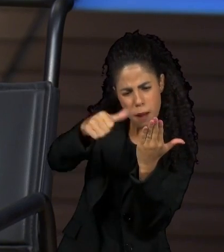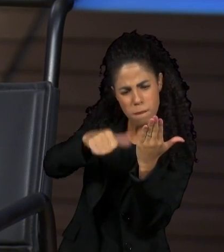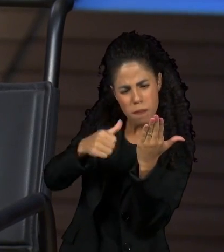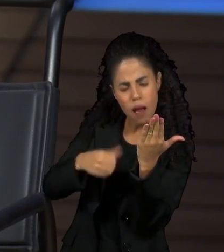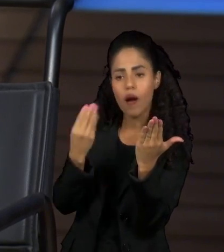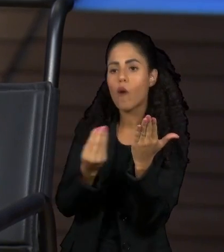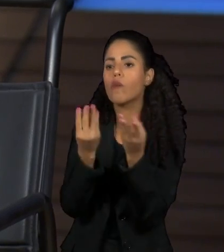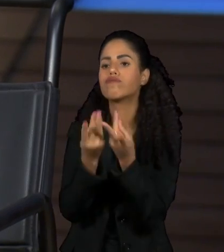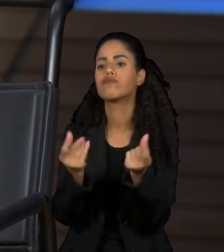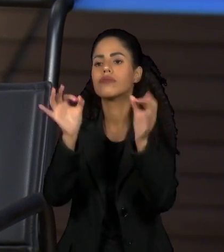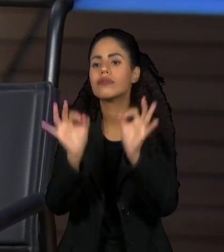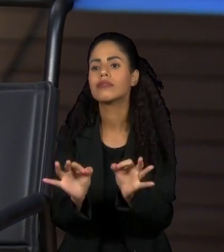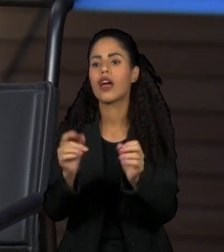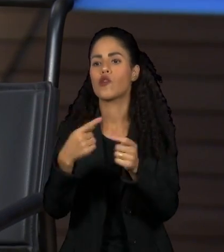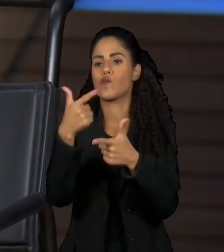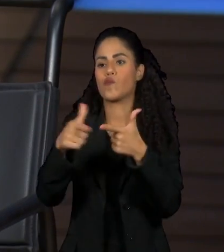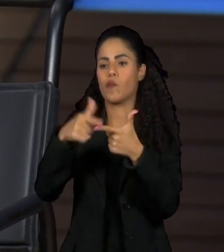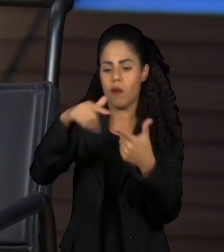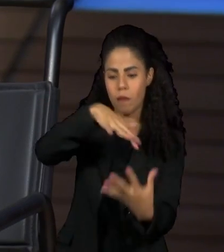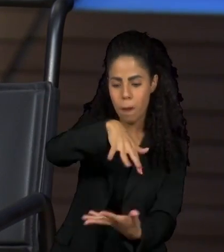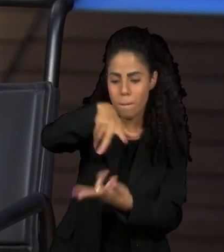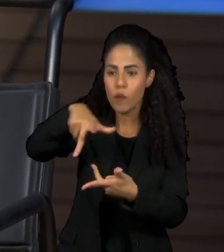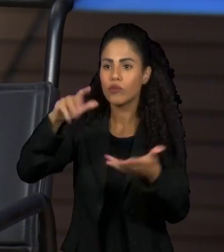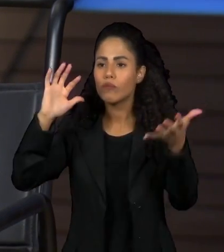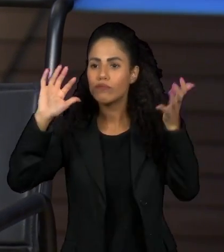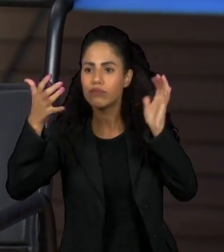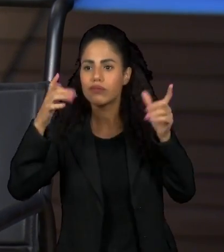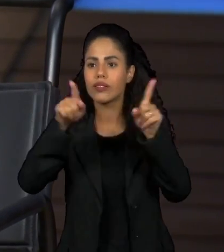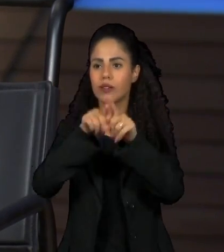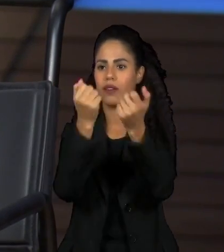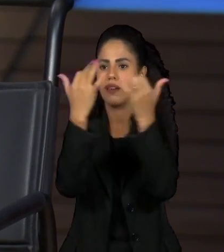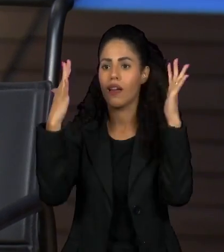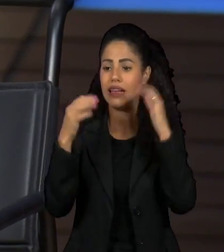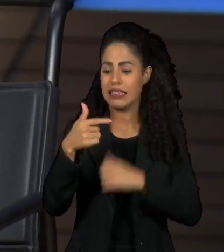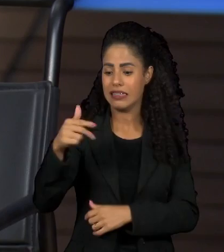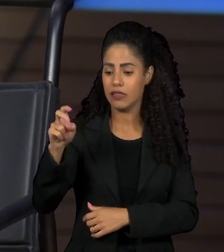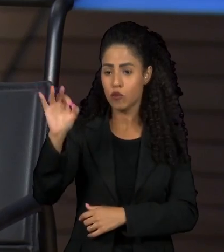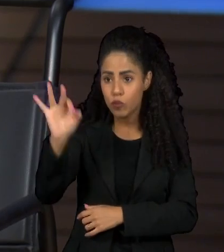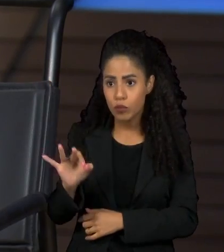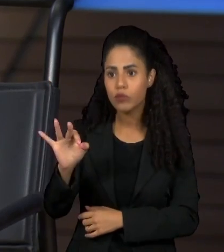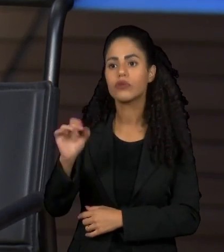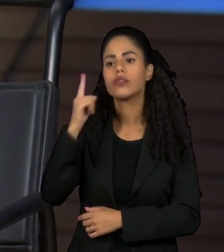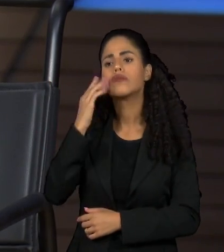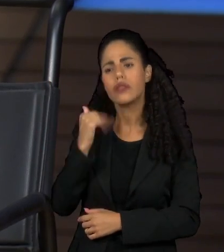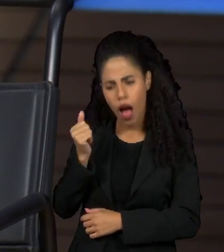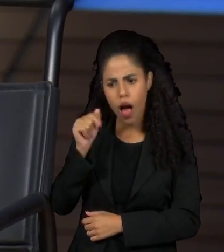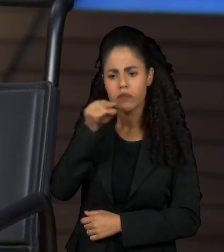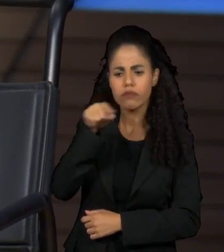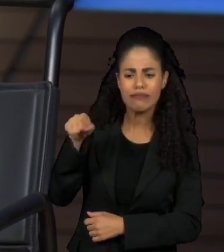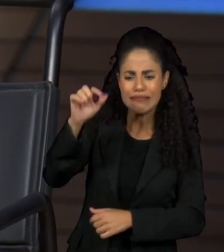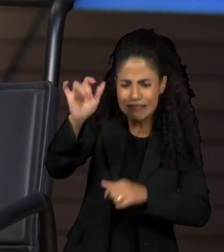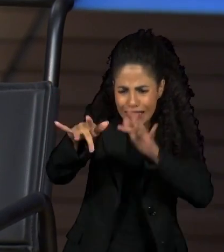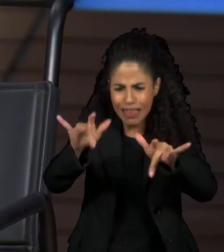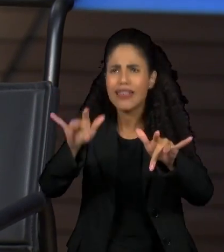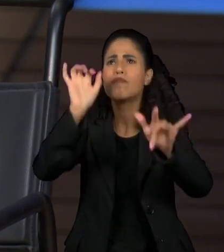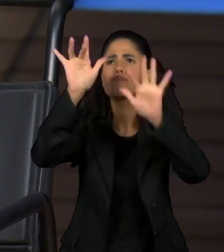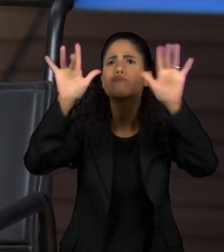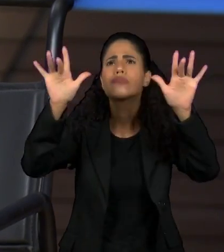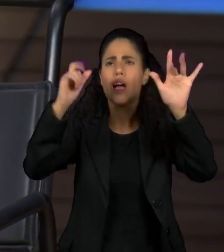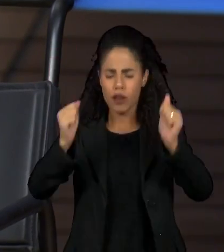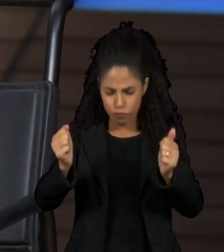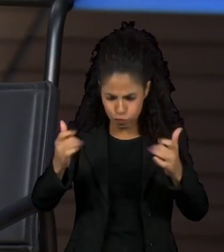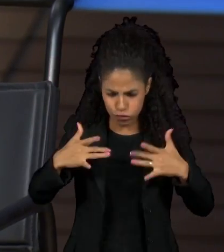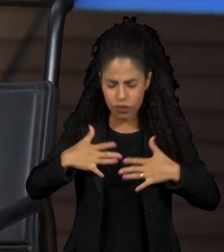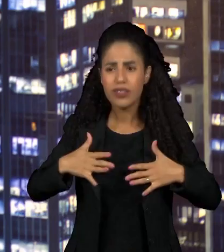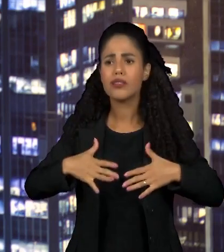seriedade dos problemas globais, né? Falando com os brasileiros, cerca de 75% vê essa questão do resíduo de plástico de uso único como